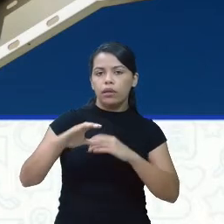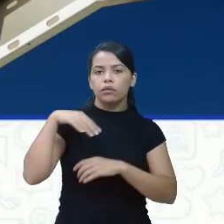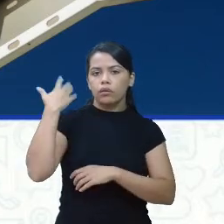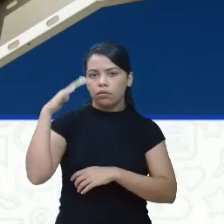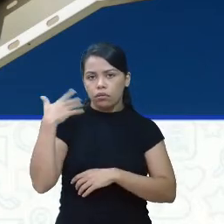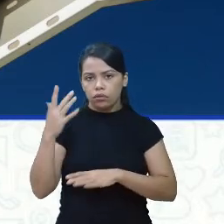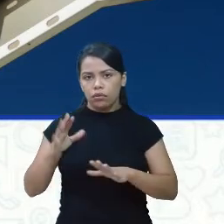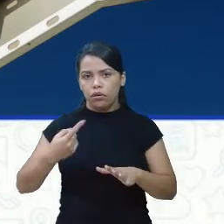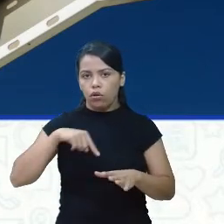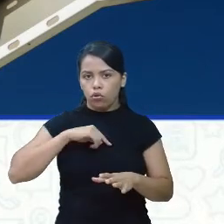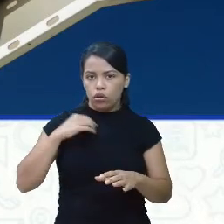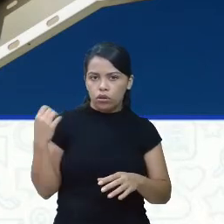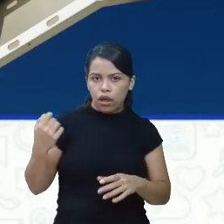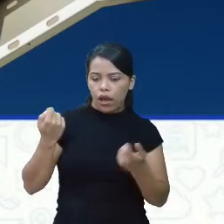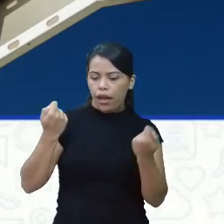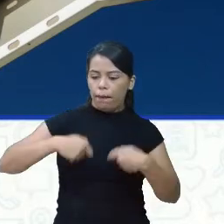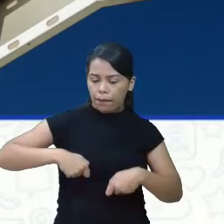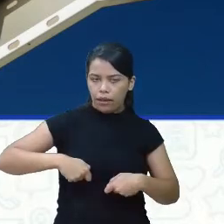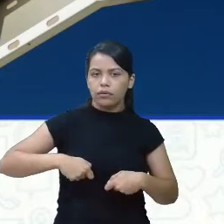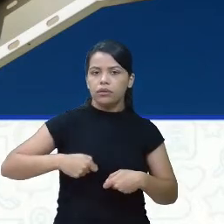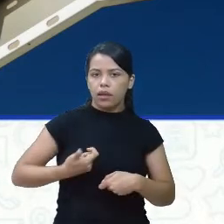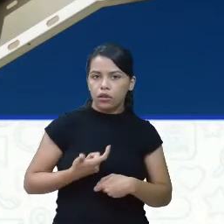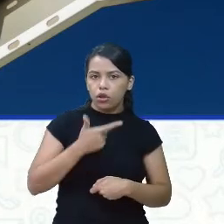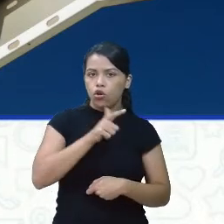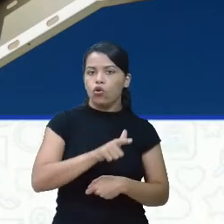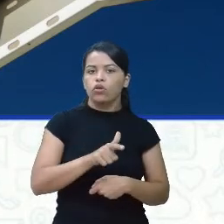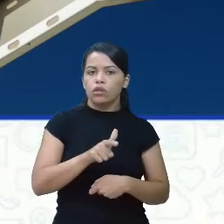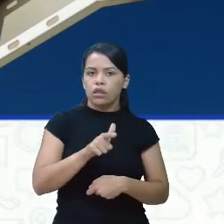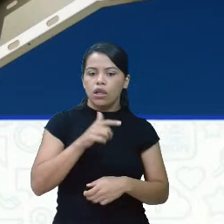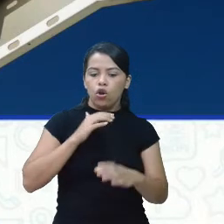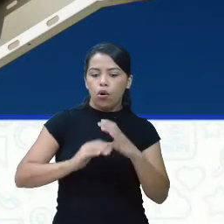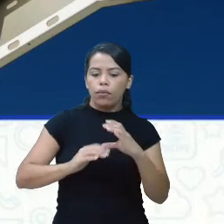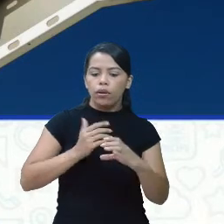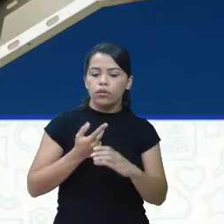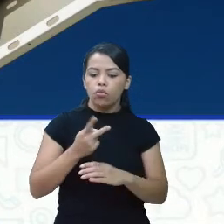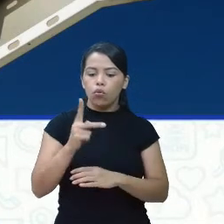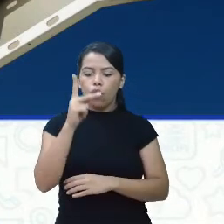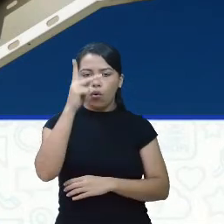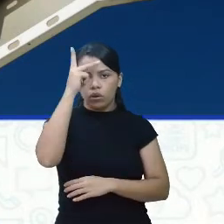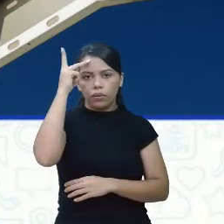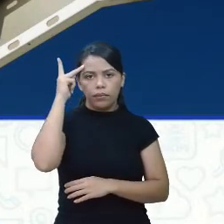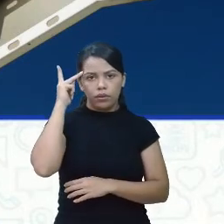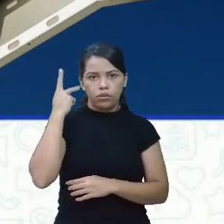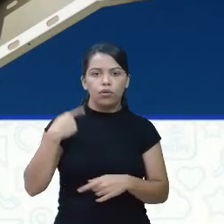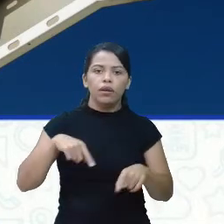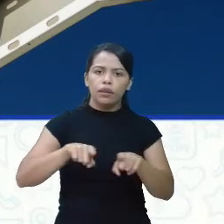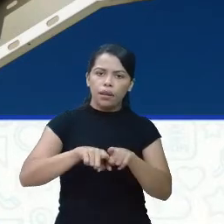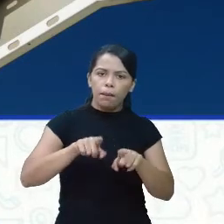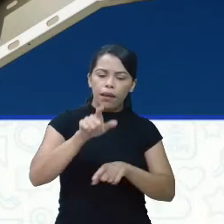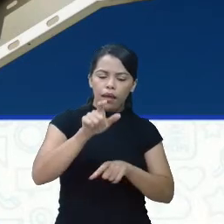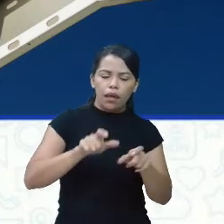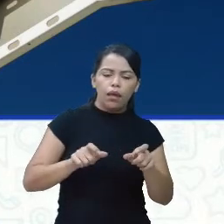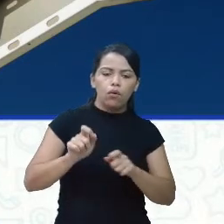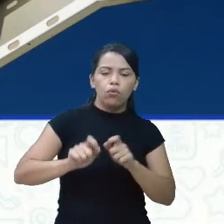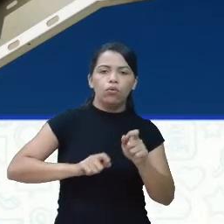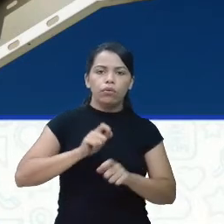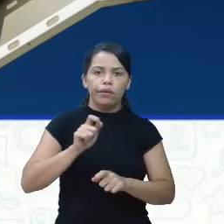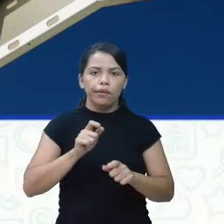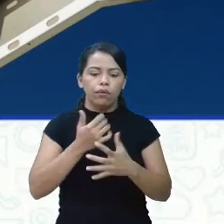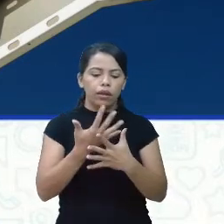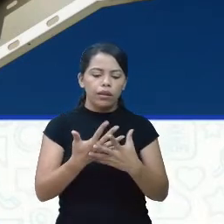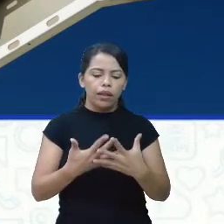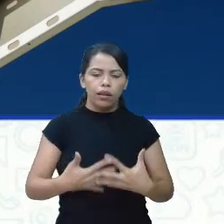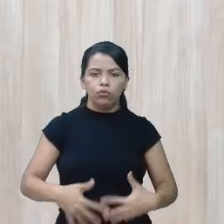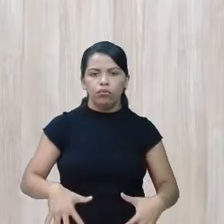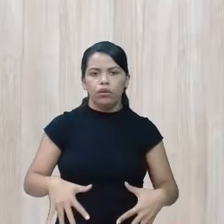de nos comunicar com outras pessoas e também com a natureza, né? A natureza nos diz